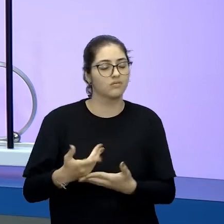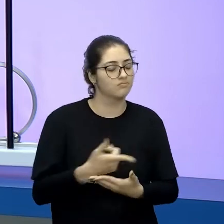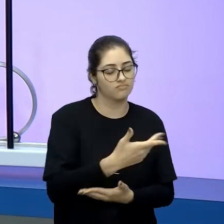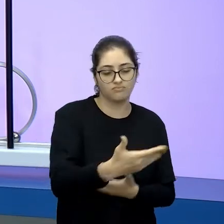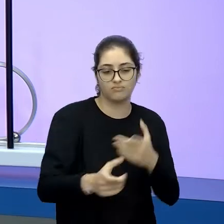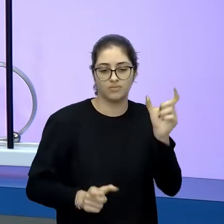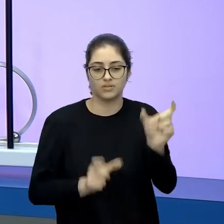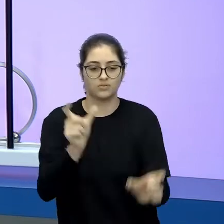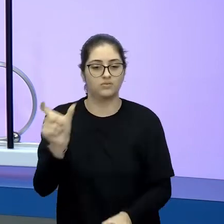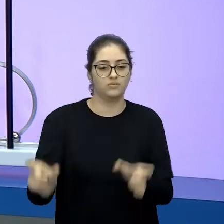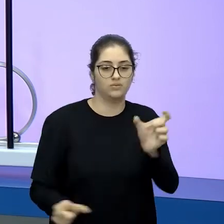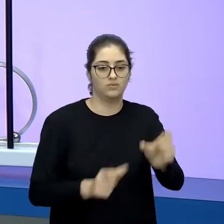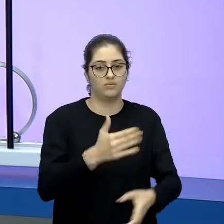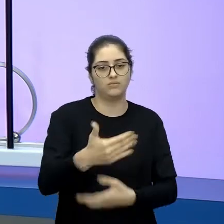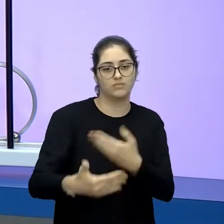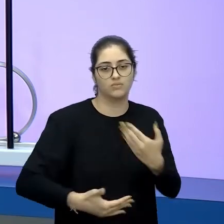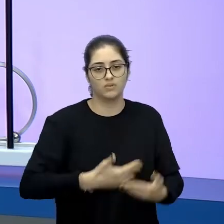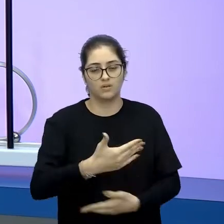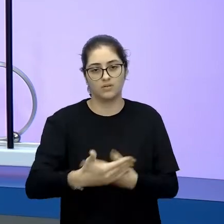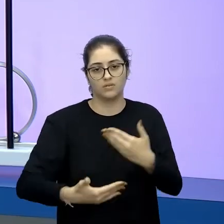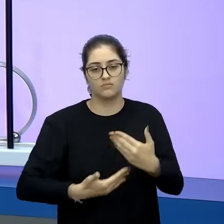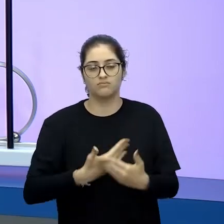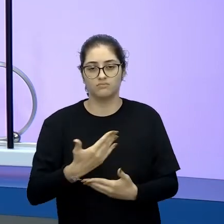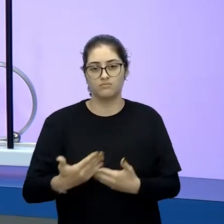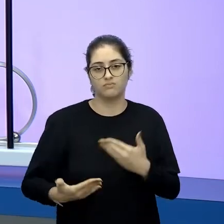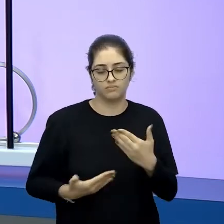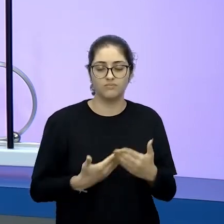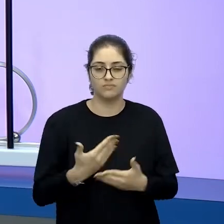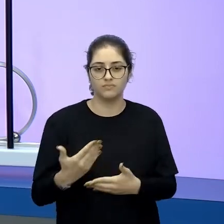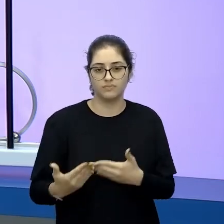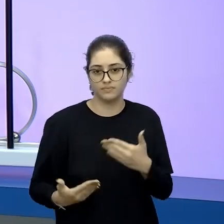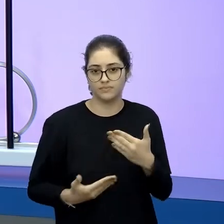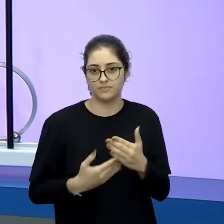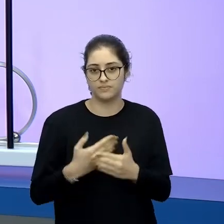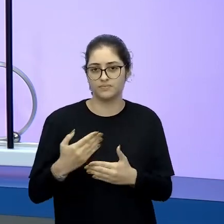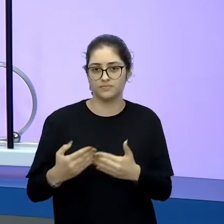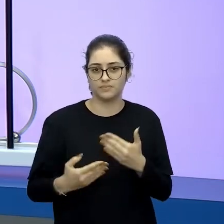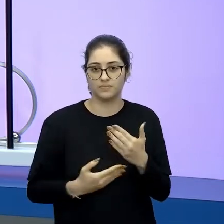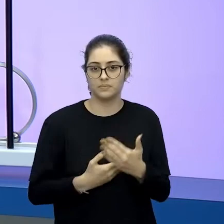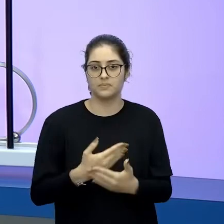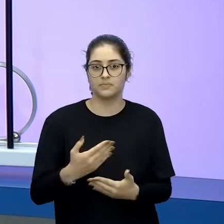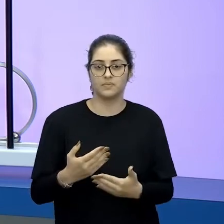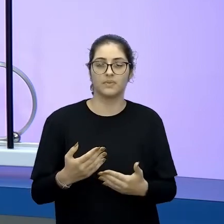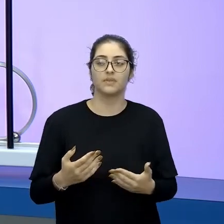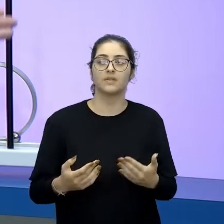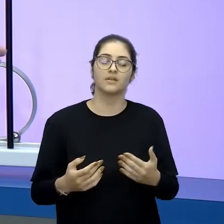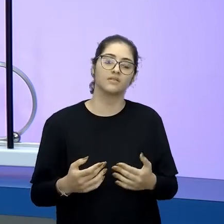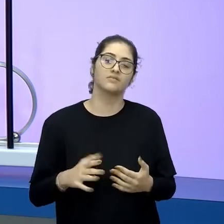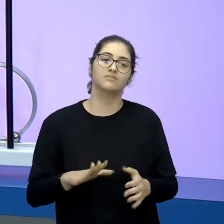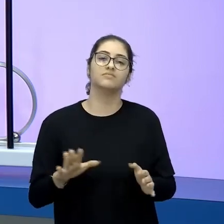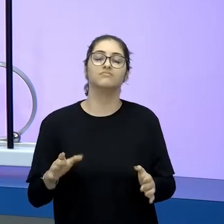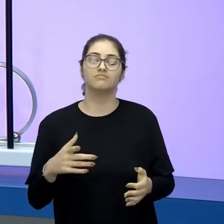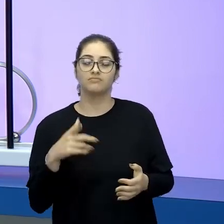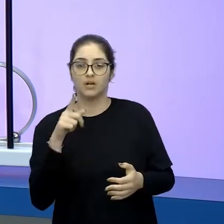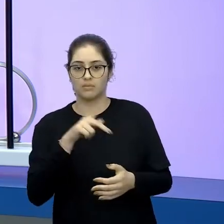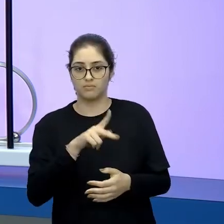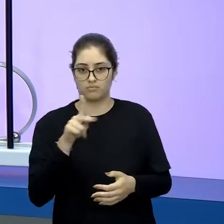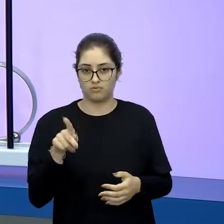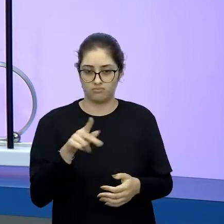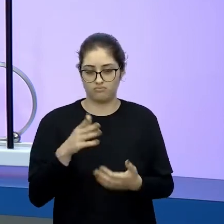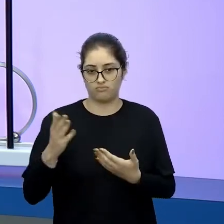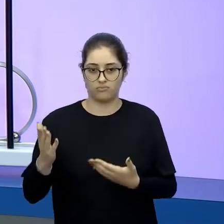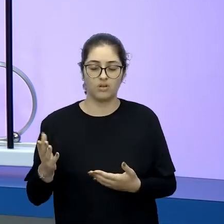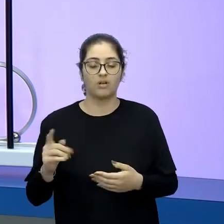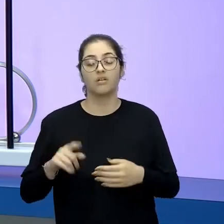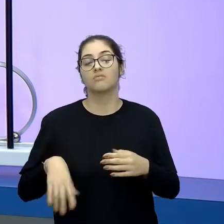vocês, estudantes, e a gente começa a fazer o quê? Uma troca. E aí, claro que nem tudo que a Proilana, como ela se organizou, como